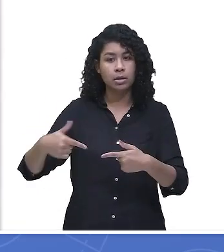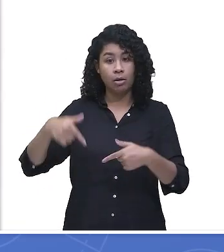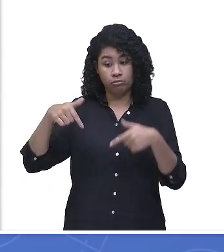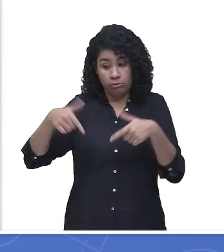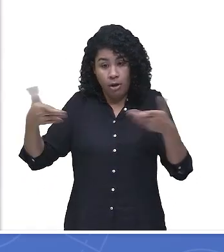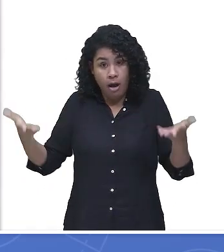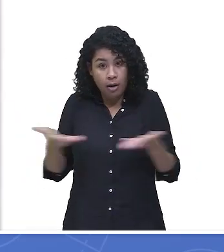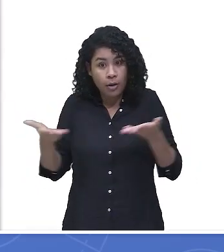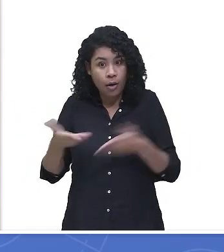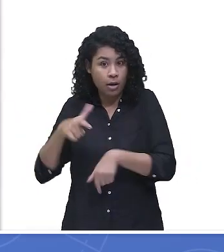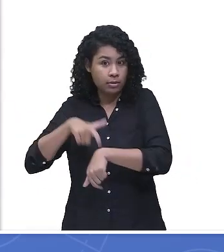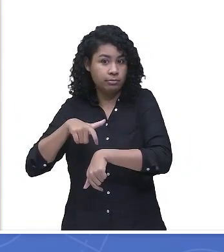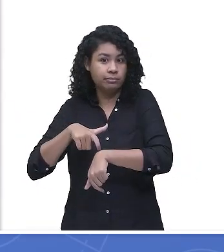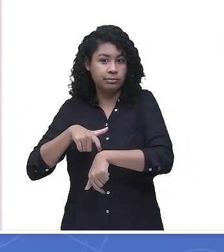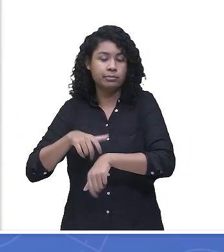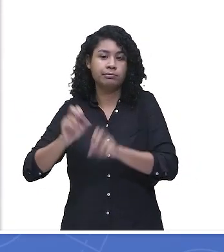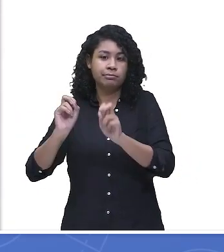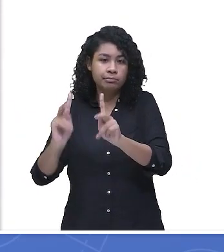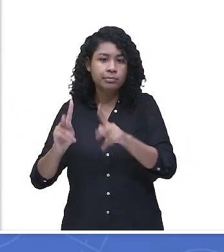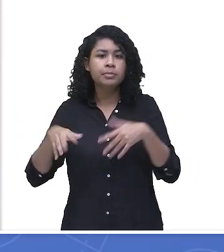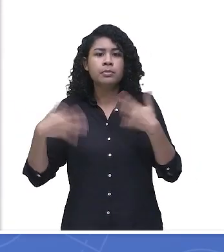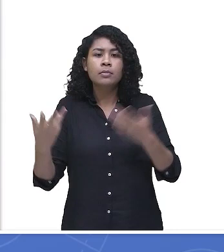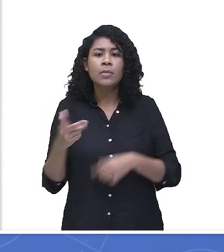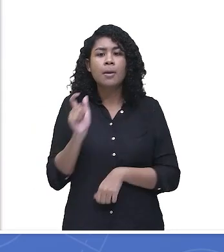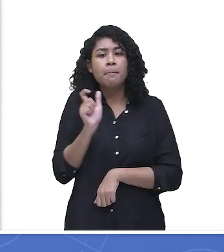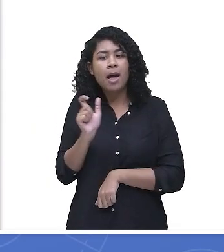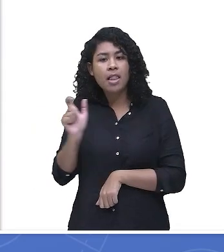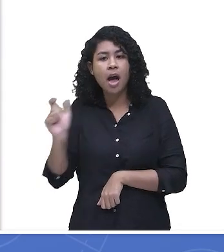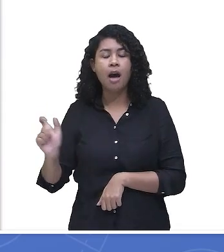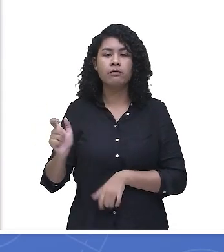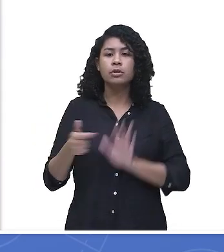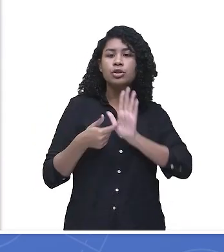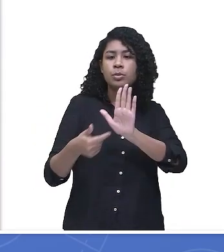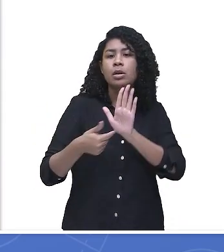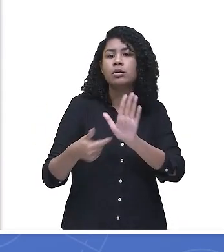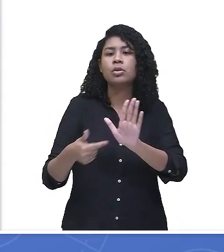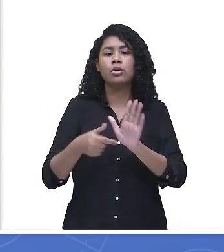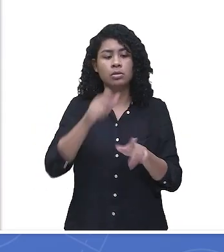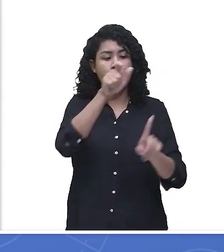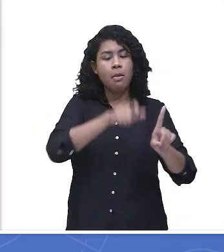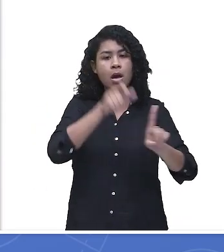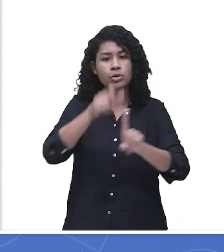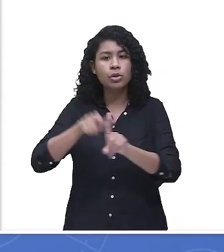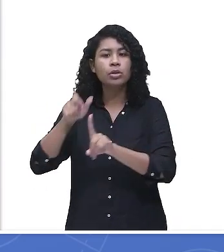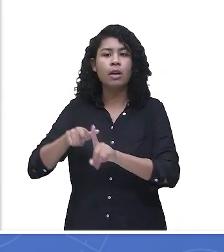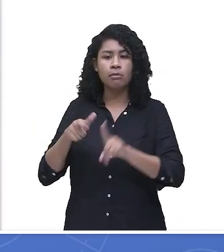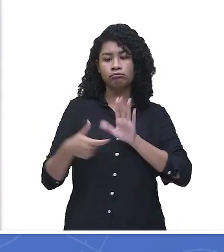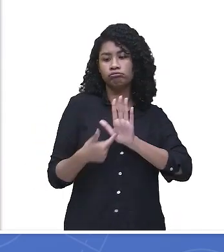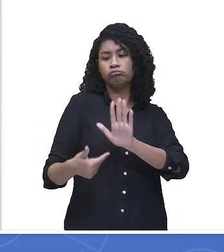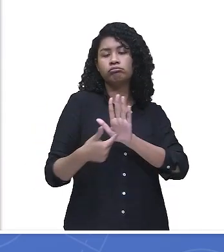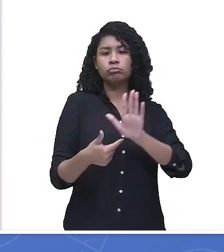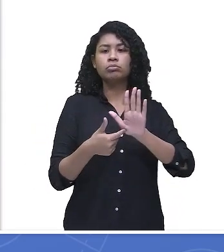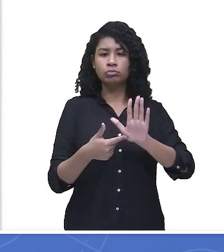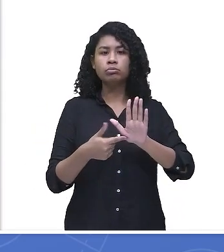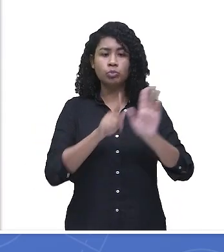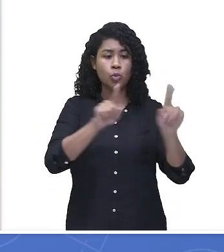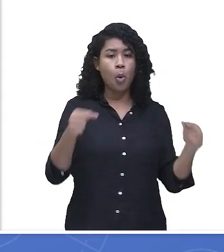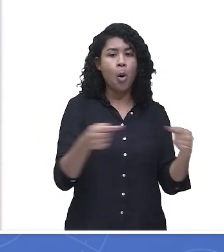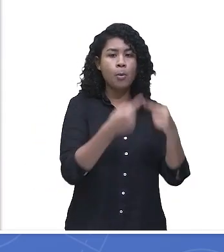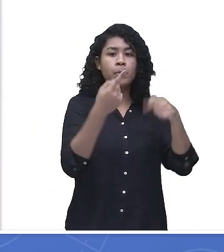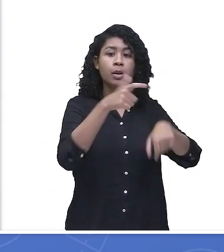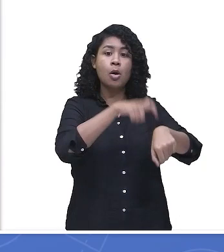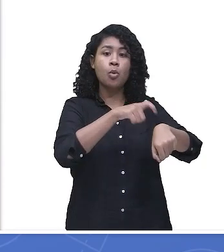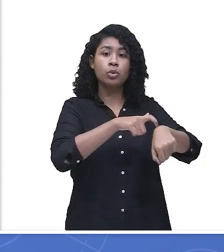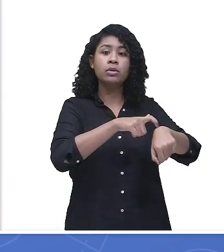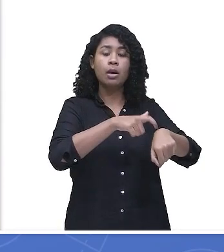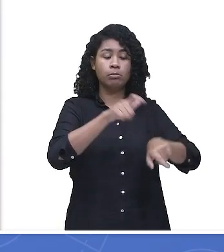vou ter termos, expressões, palavras e personagens falando, né, se expressando do modo como a